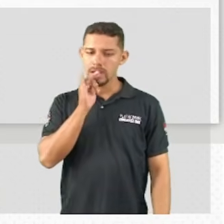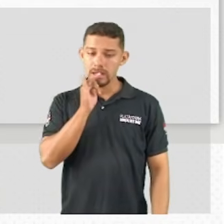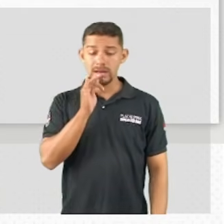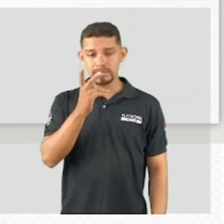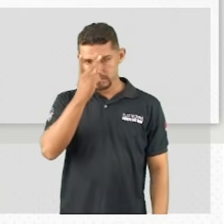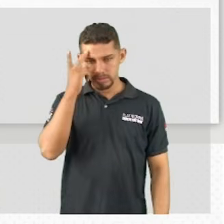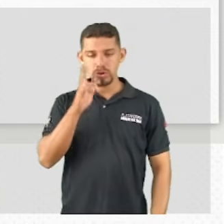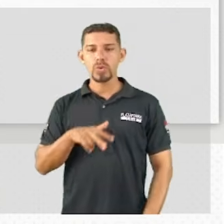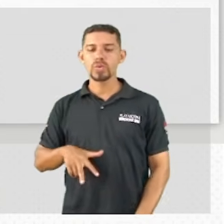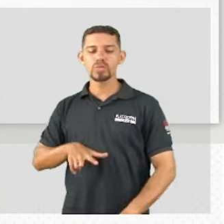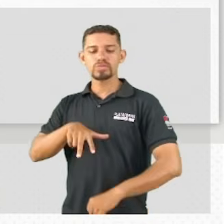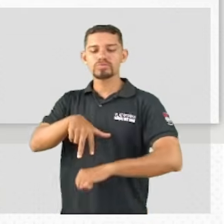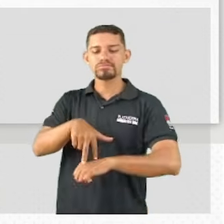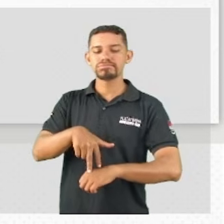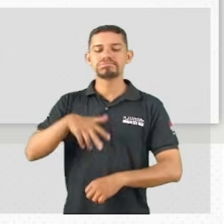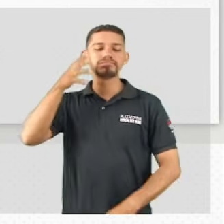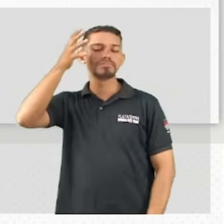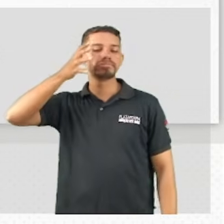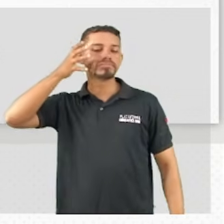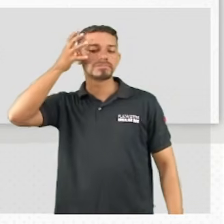frente participando desse debate,